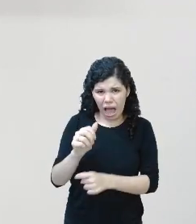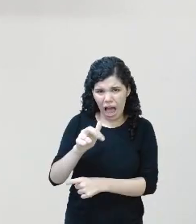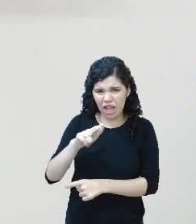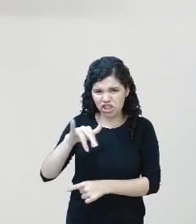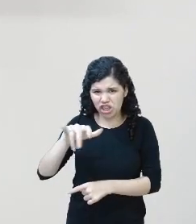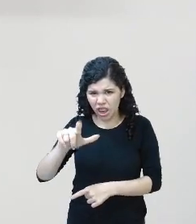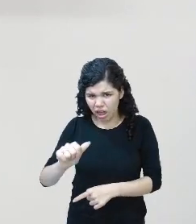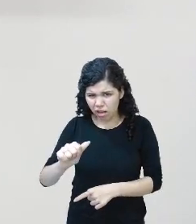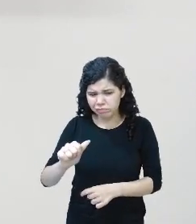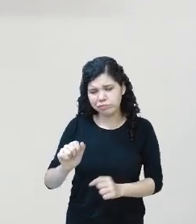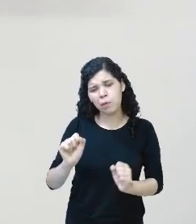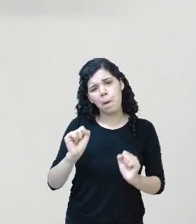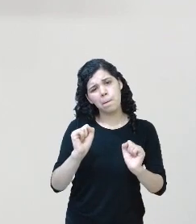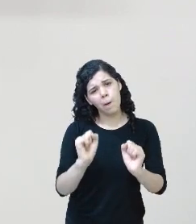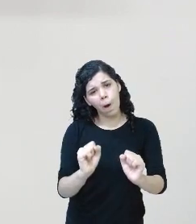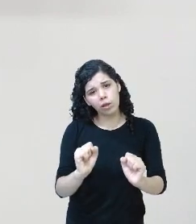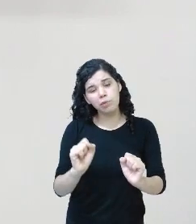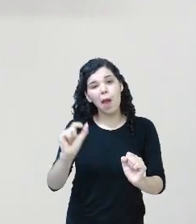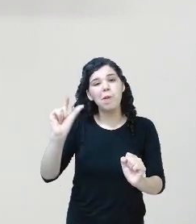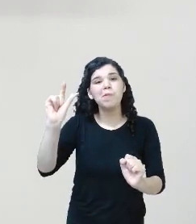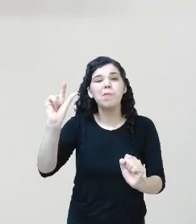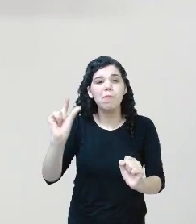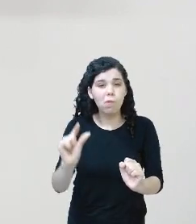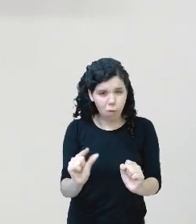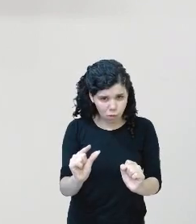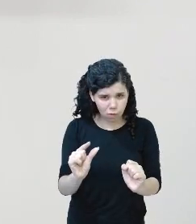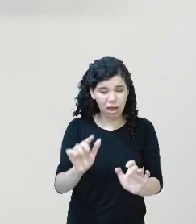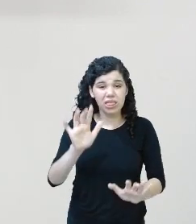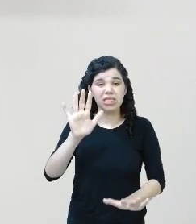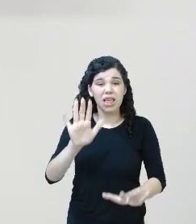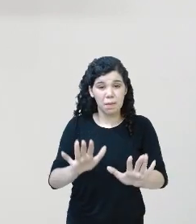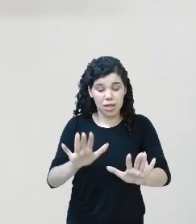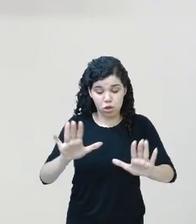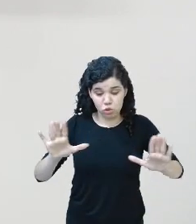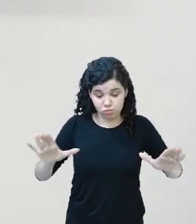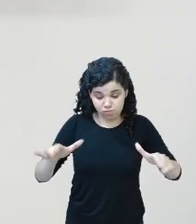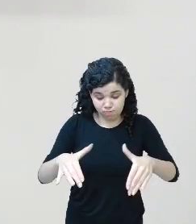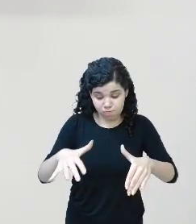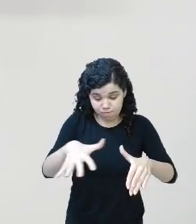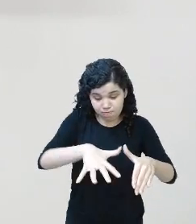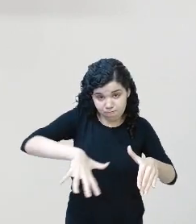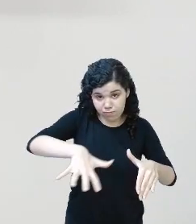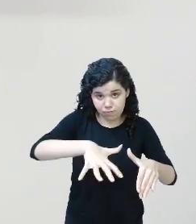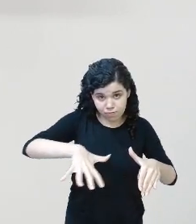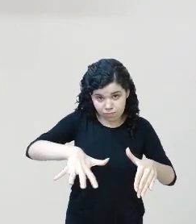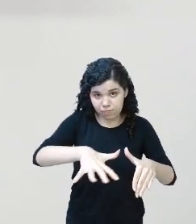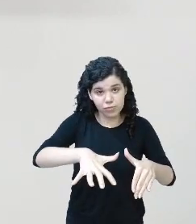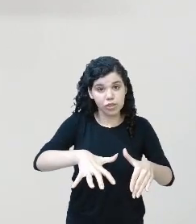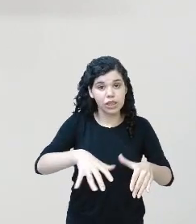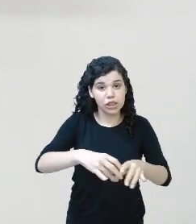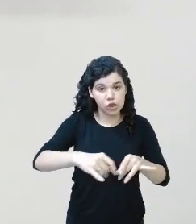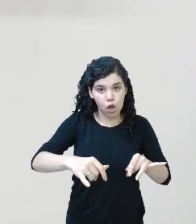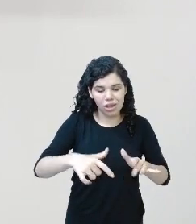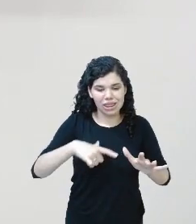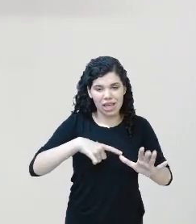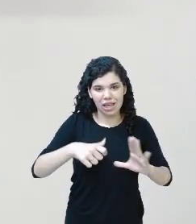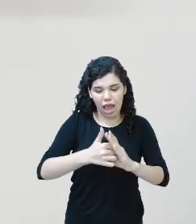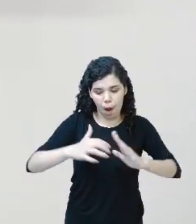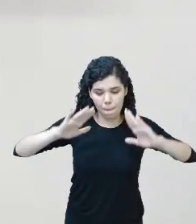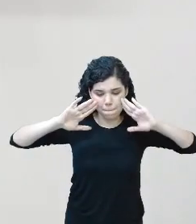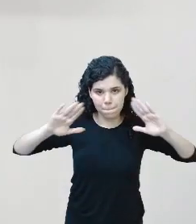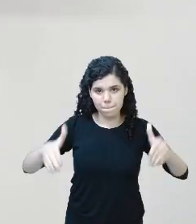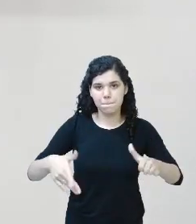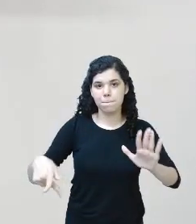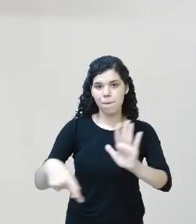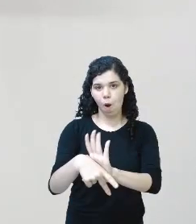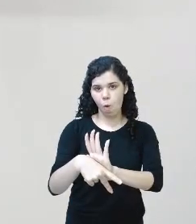menor quantidade. Para eu definir um tipo de solo, ele tem que ter características específicas, tá? Eu não posso